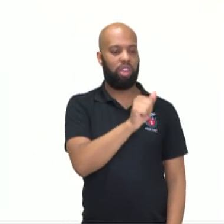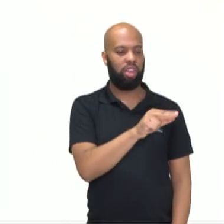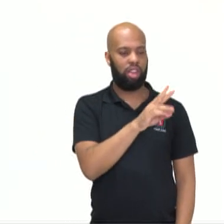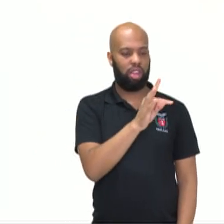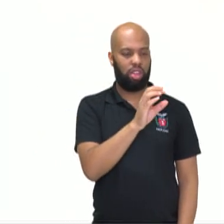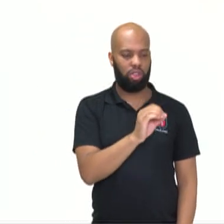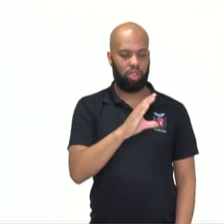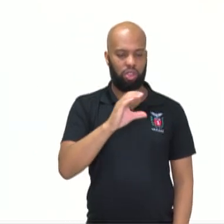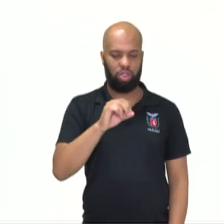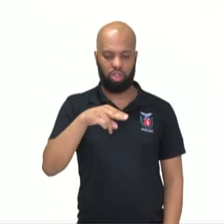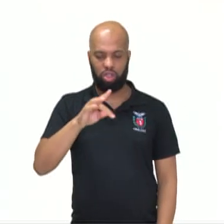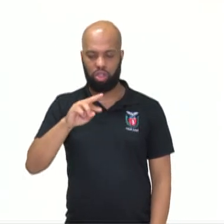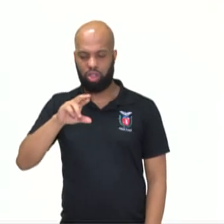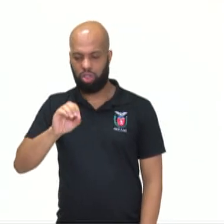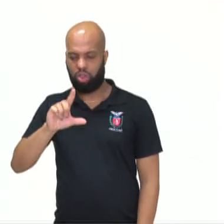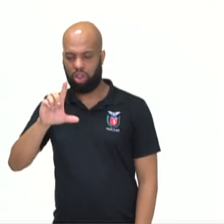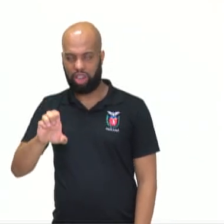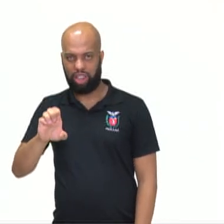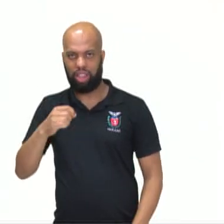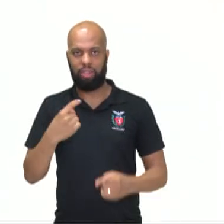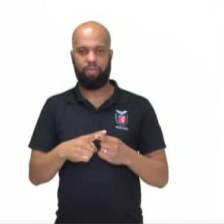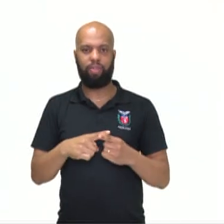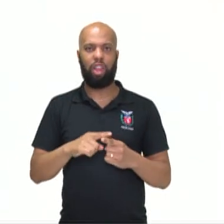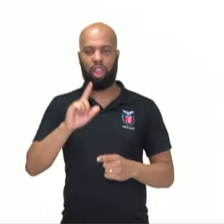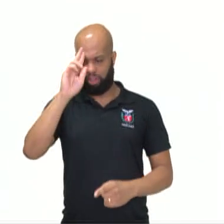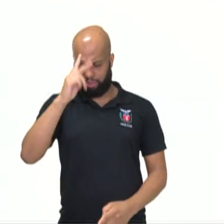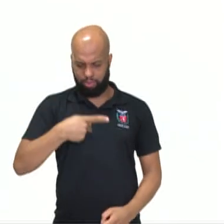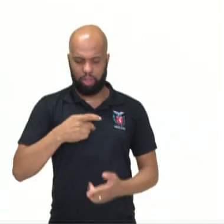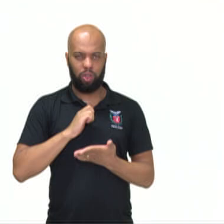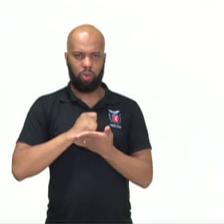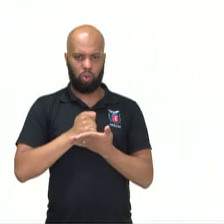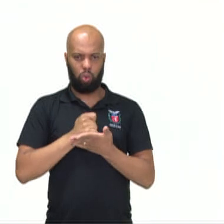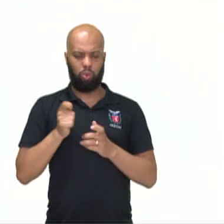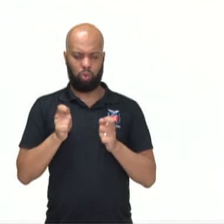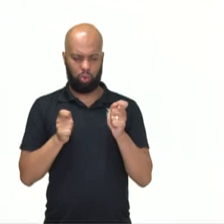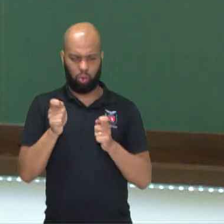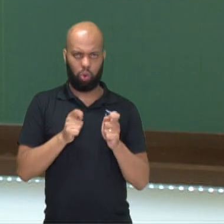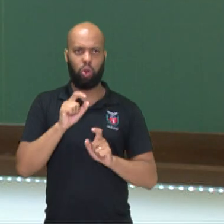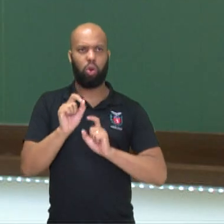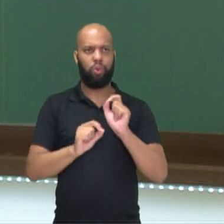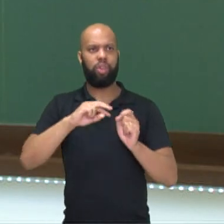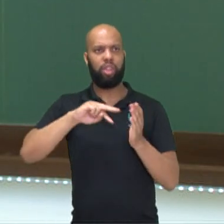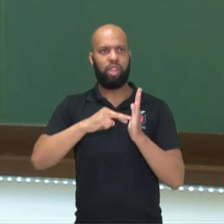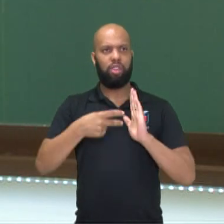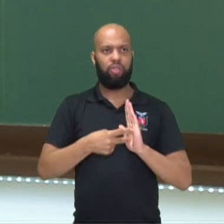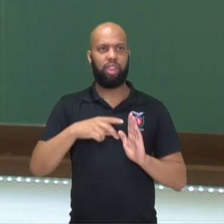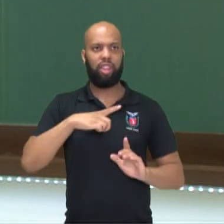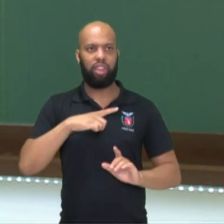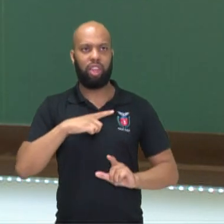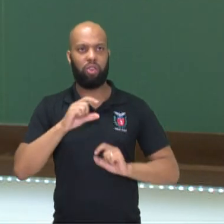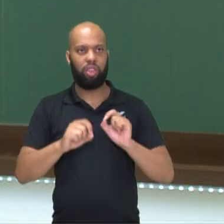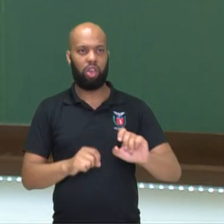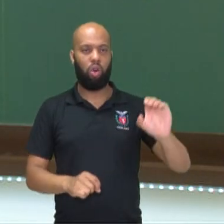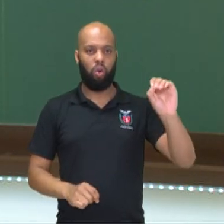Ó, termina com o, vogal, inicia com consoante,